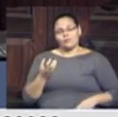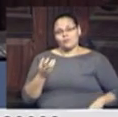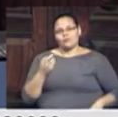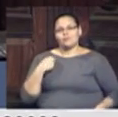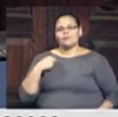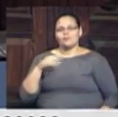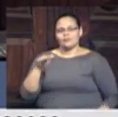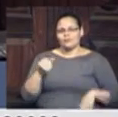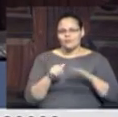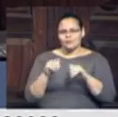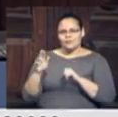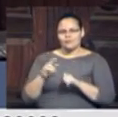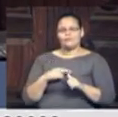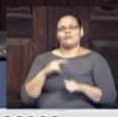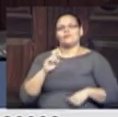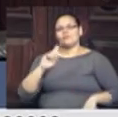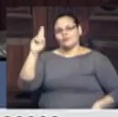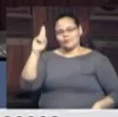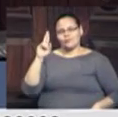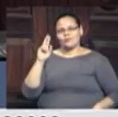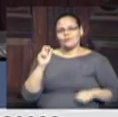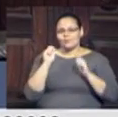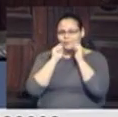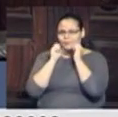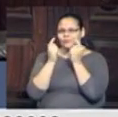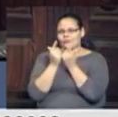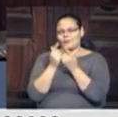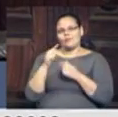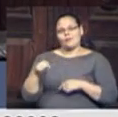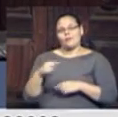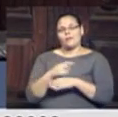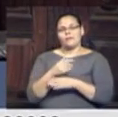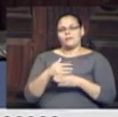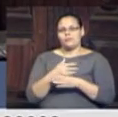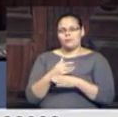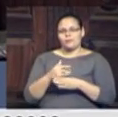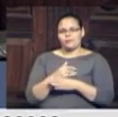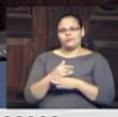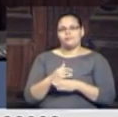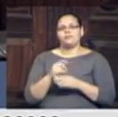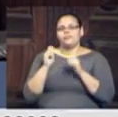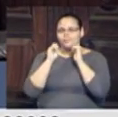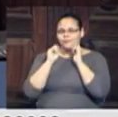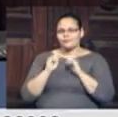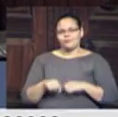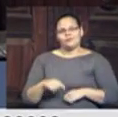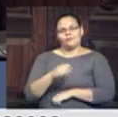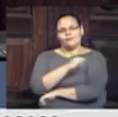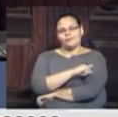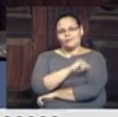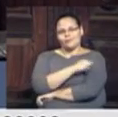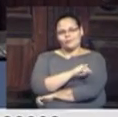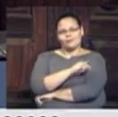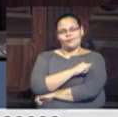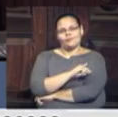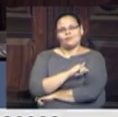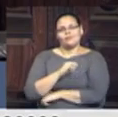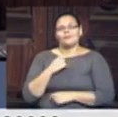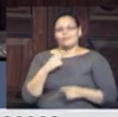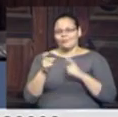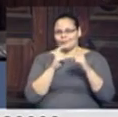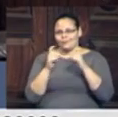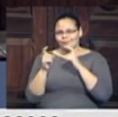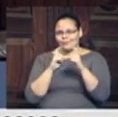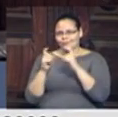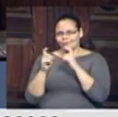os representantes da Assembleia Legislativa da cidade do Rio de Janeiro a essa discussão. Me preocupa muito a maneira com que está